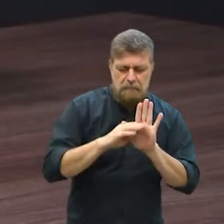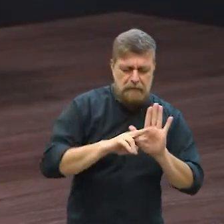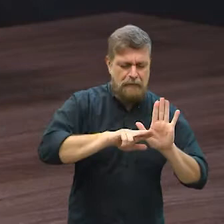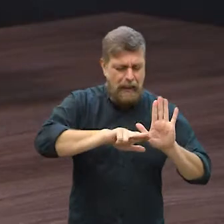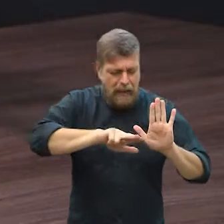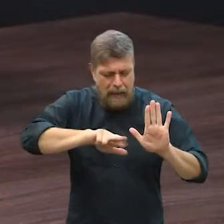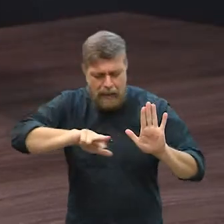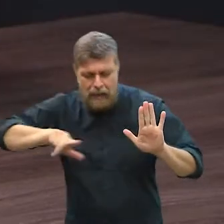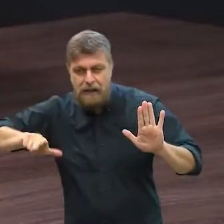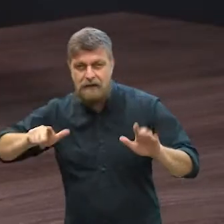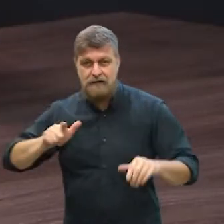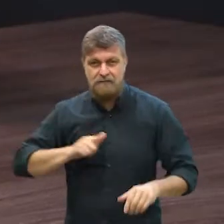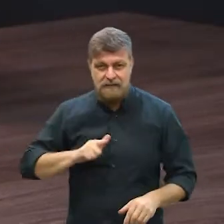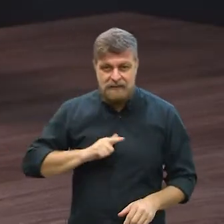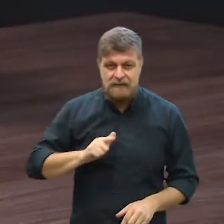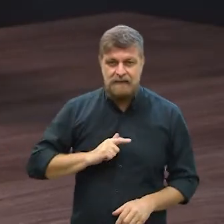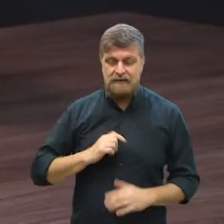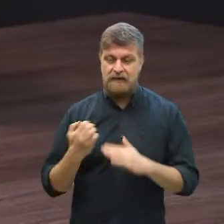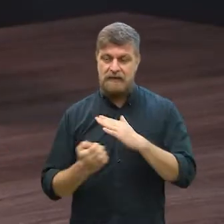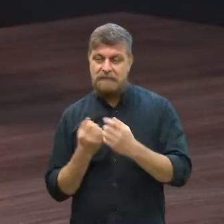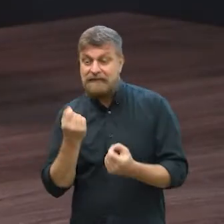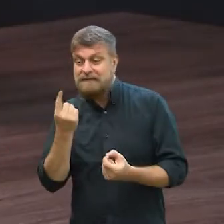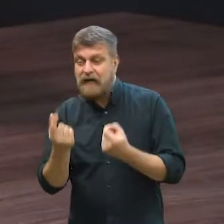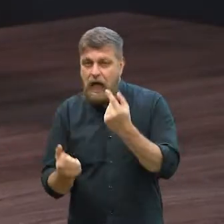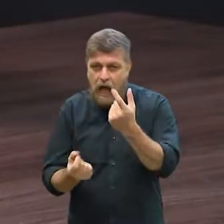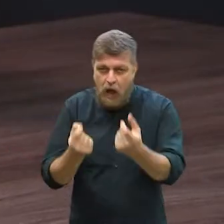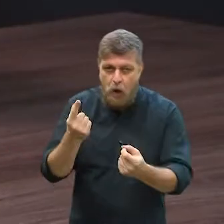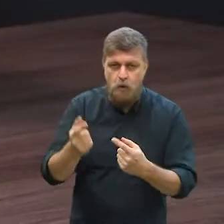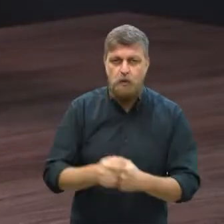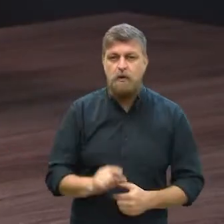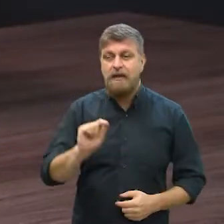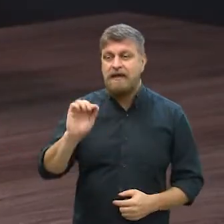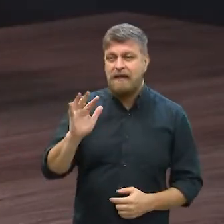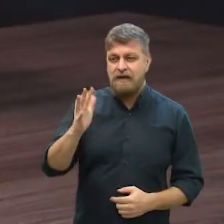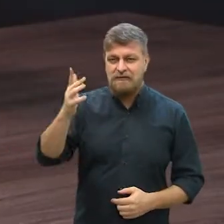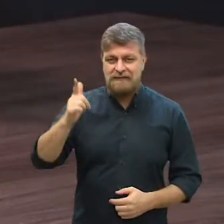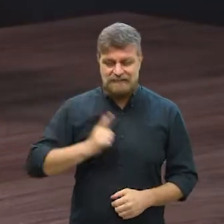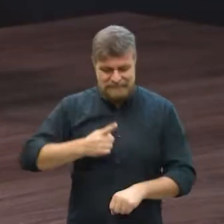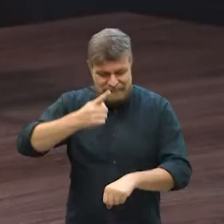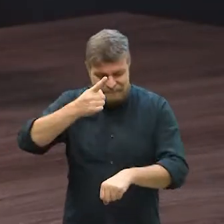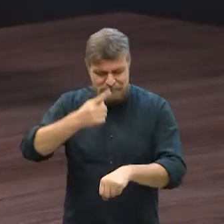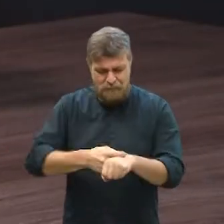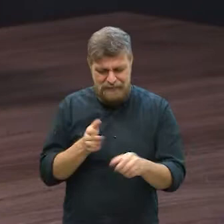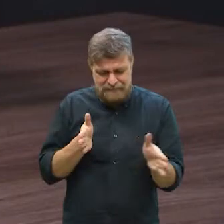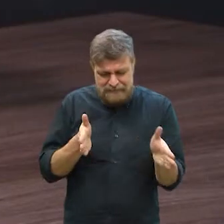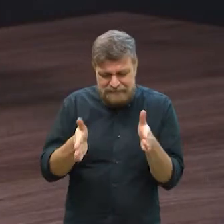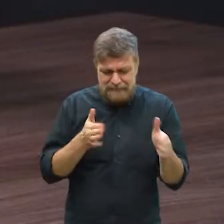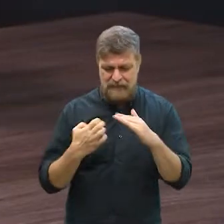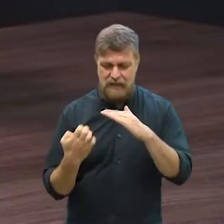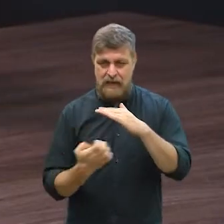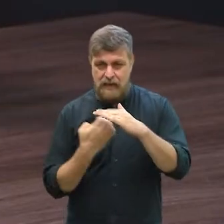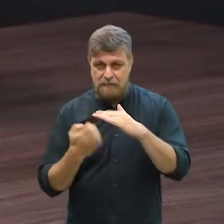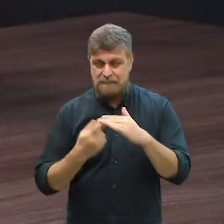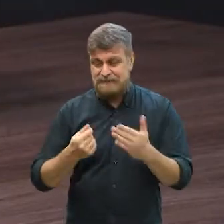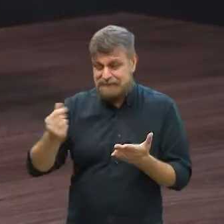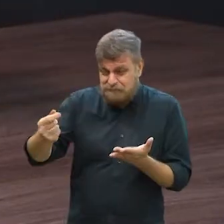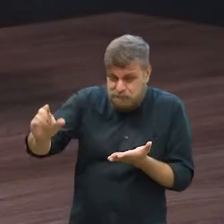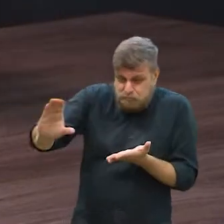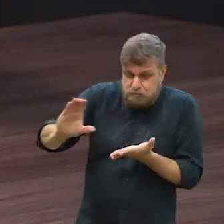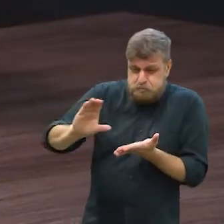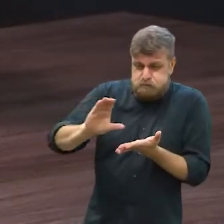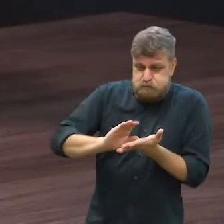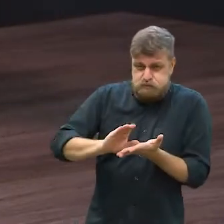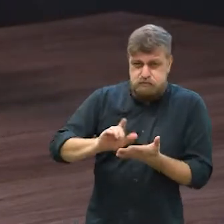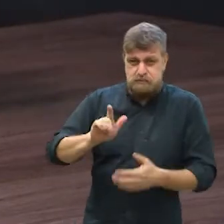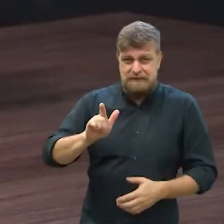planejamentos, passam até algumas, a gente tem aí, geralmente, aquele momento que a empresa precisa de investimento, precisa